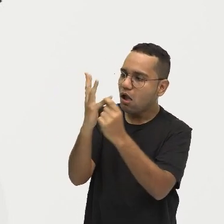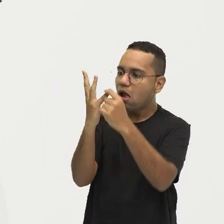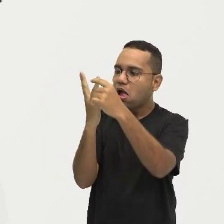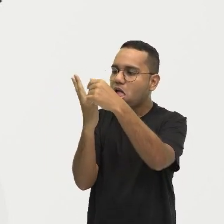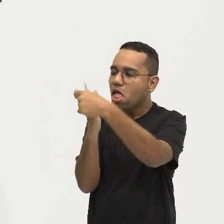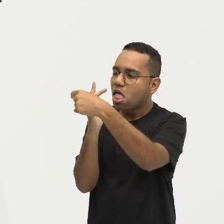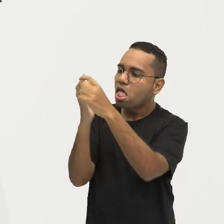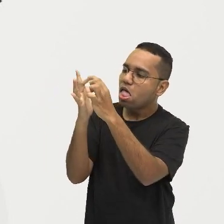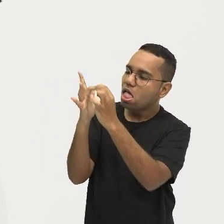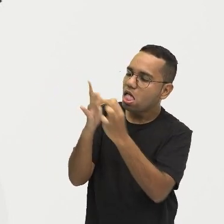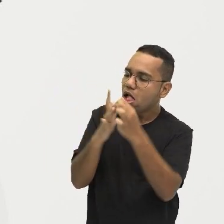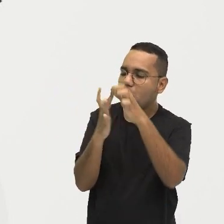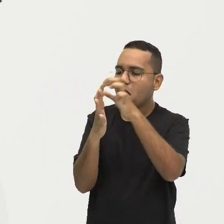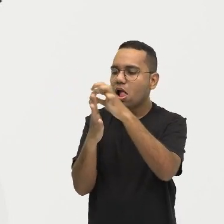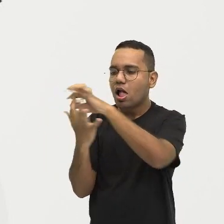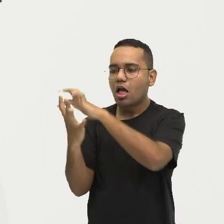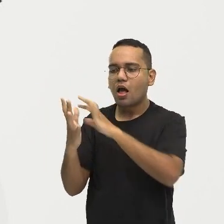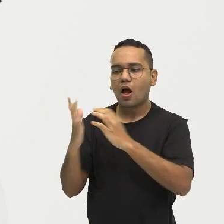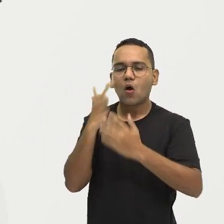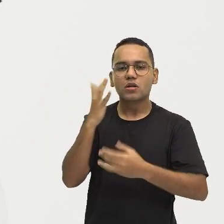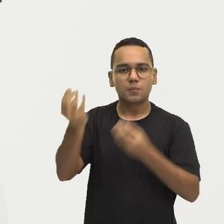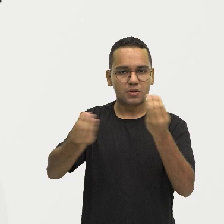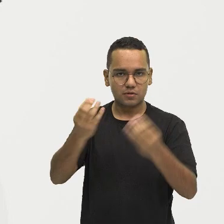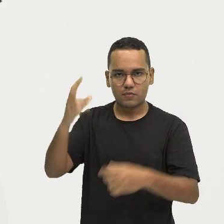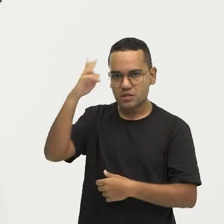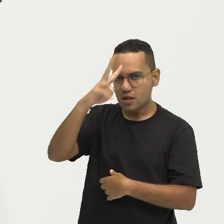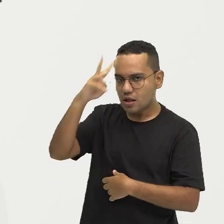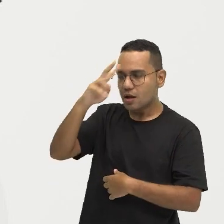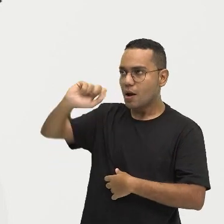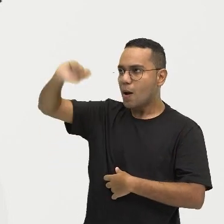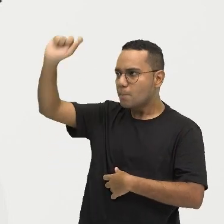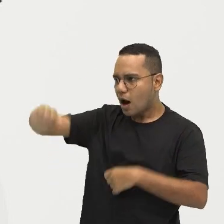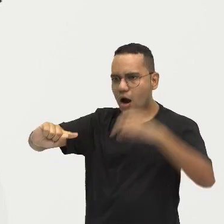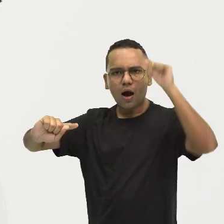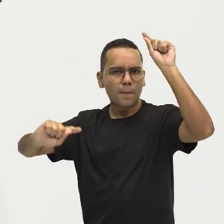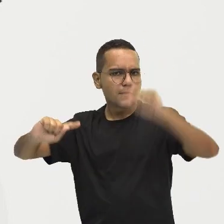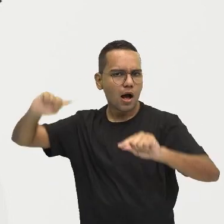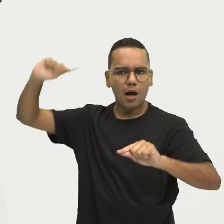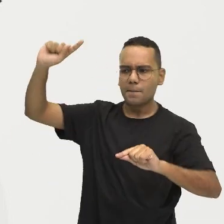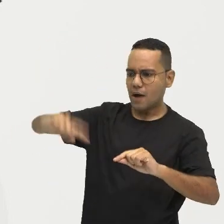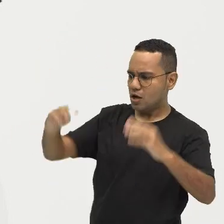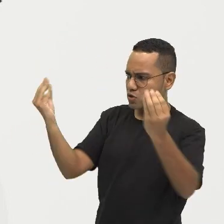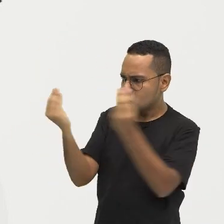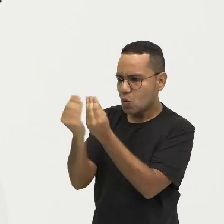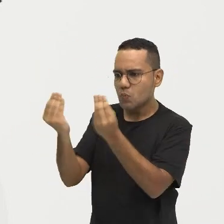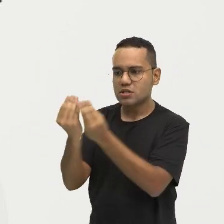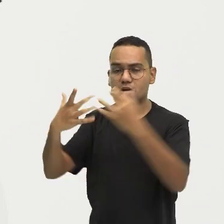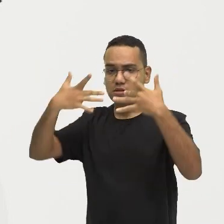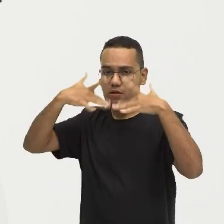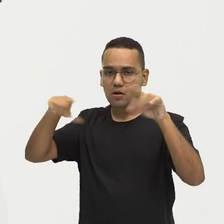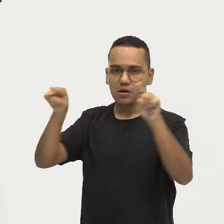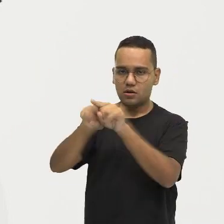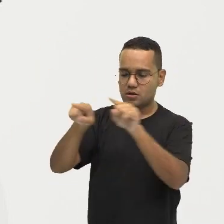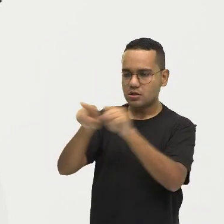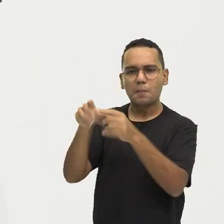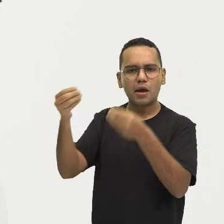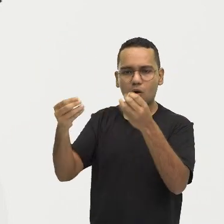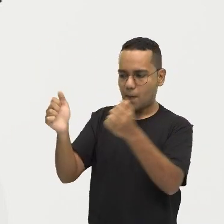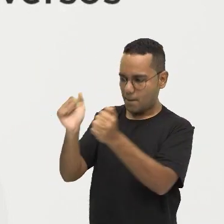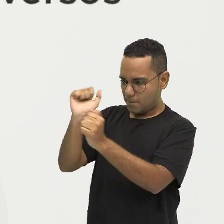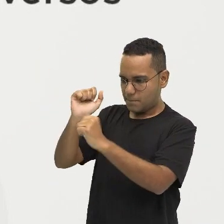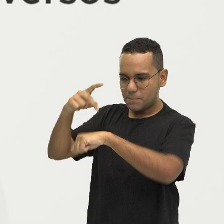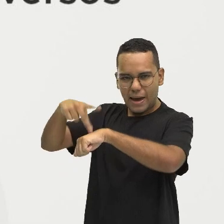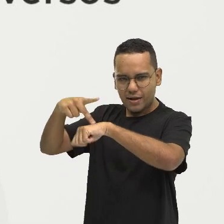por esses motivos aqui, né? Descargas elétricas, combustão espontânea e atrito entre as rochas também,